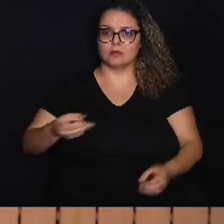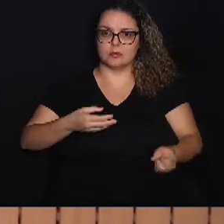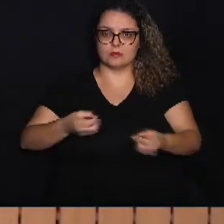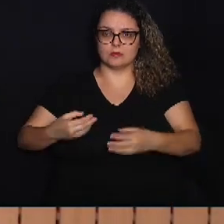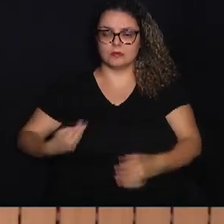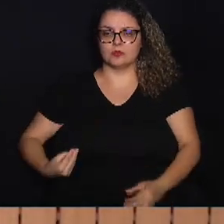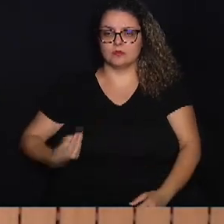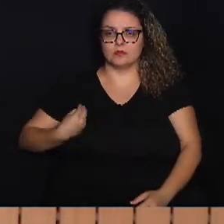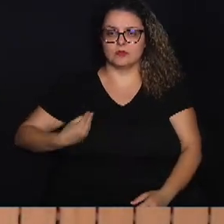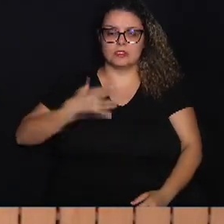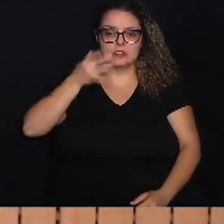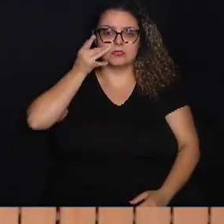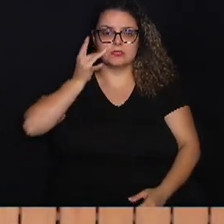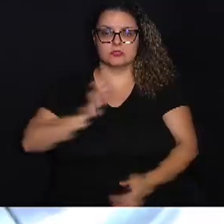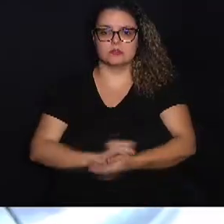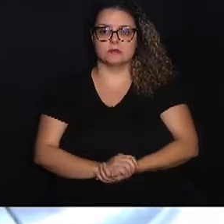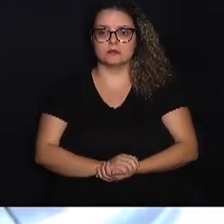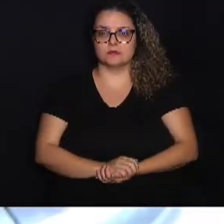a